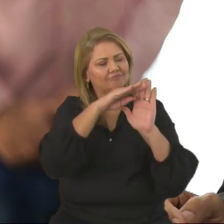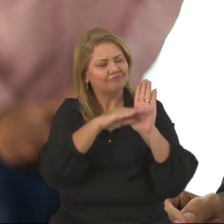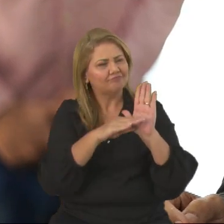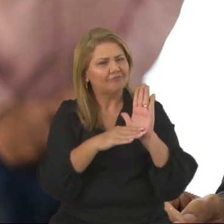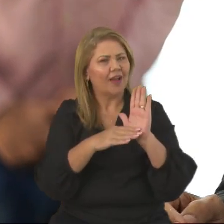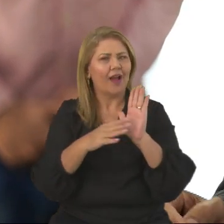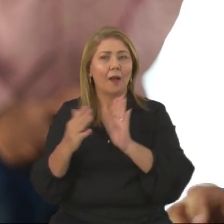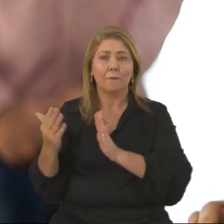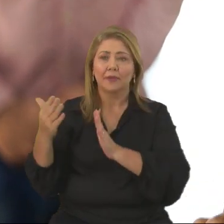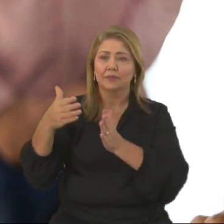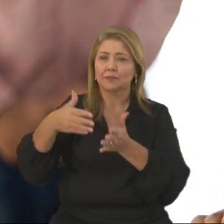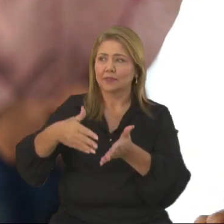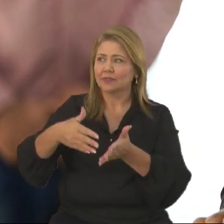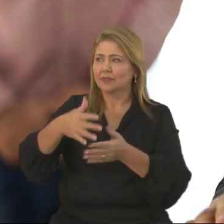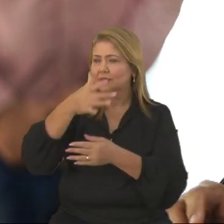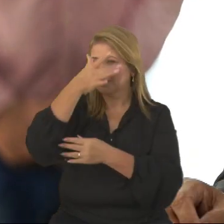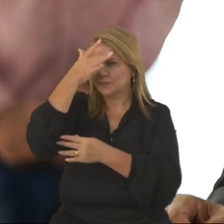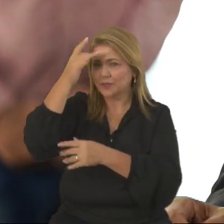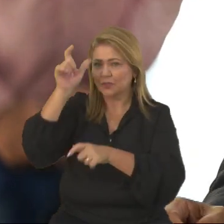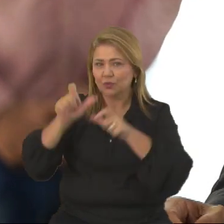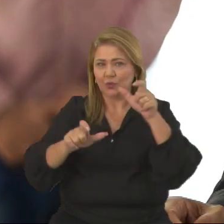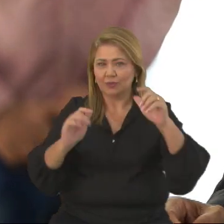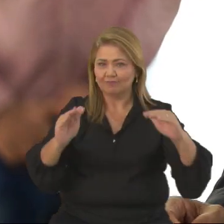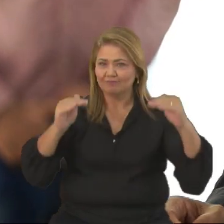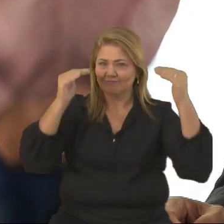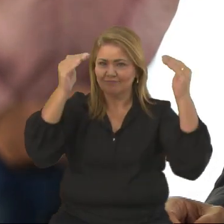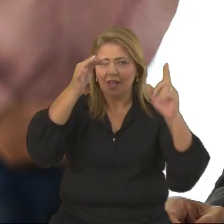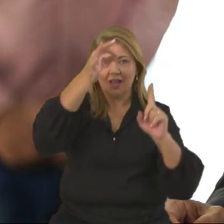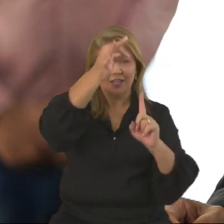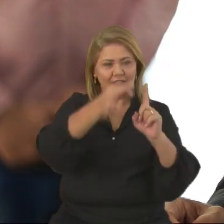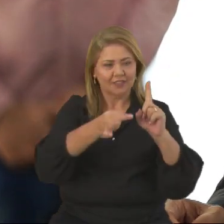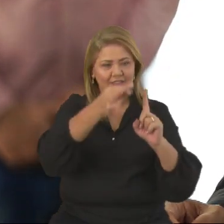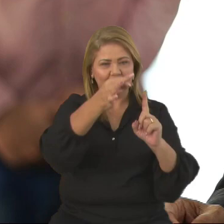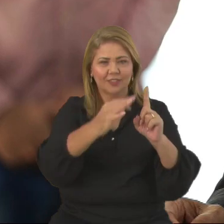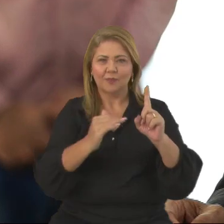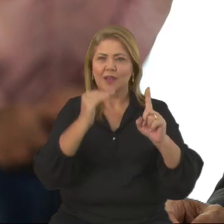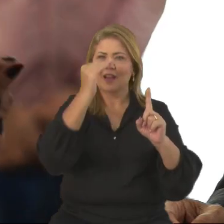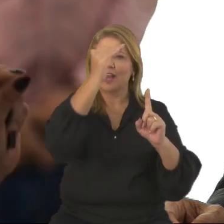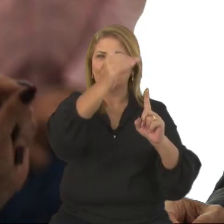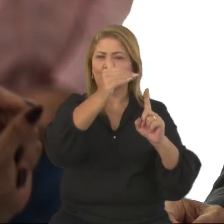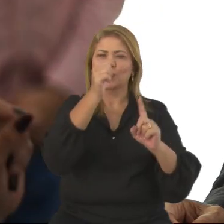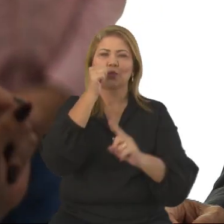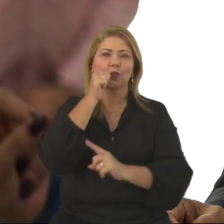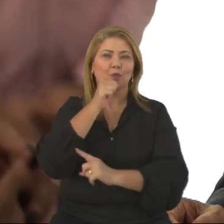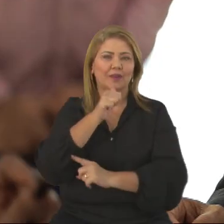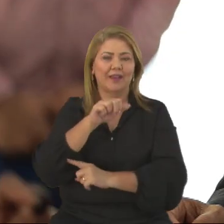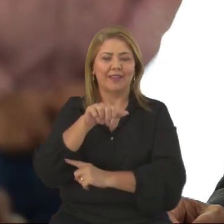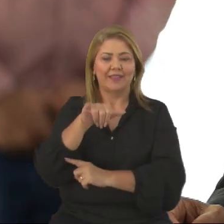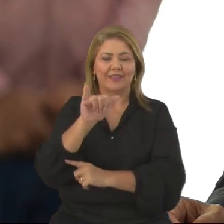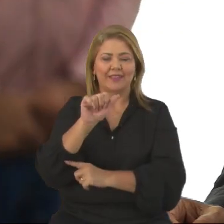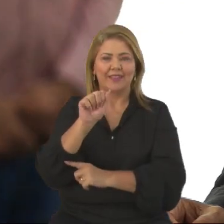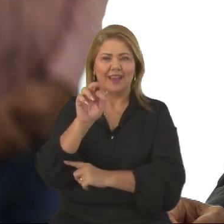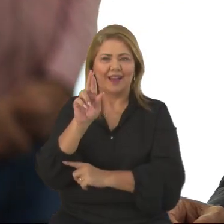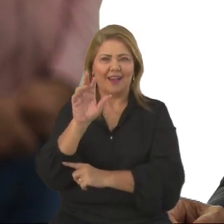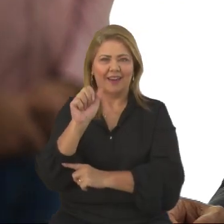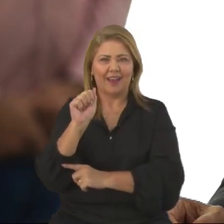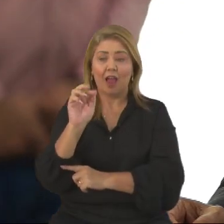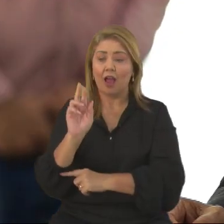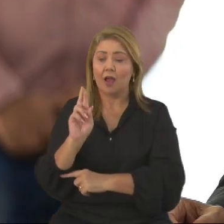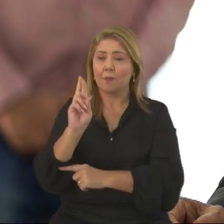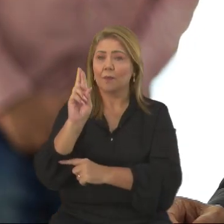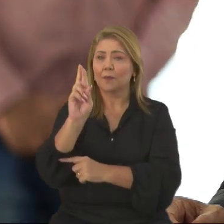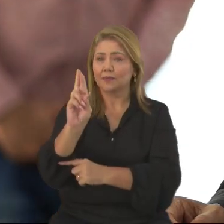de Suas Excelências, a desembargadora do trabalho Yara Teixeira Rios, neste ato,